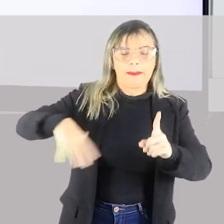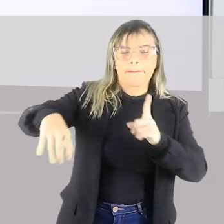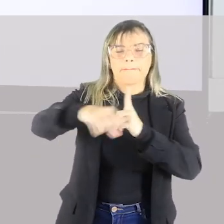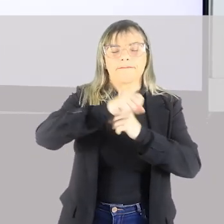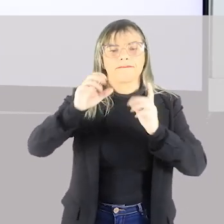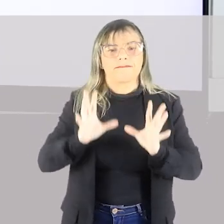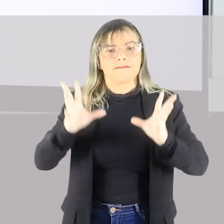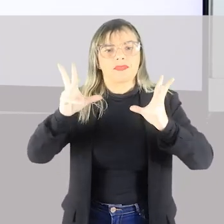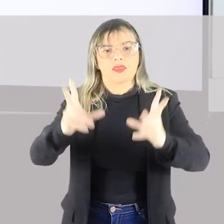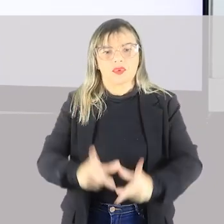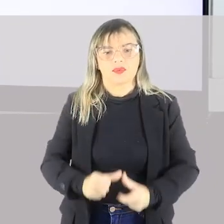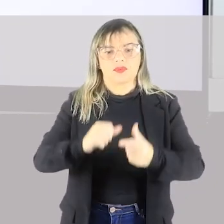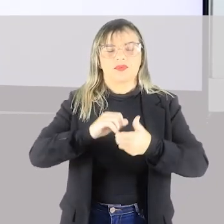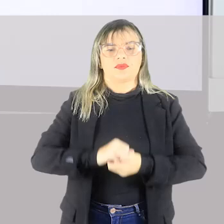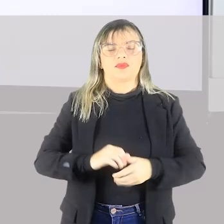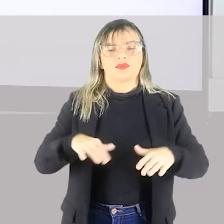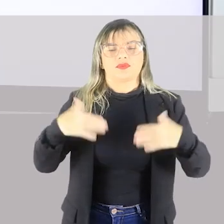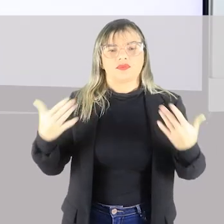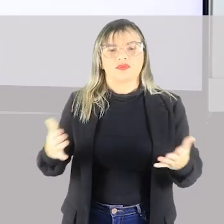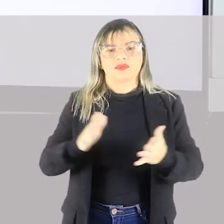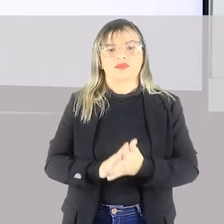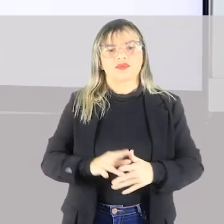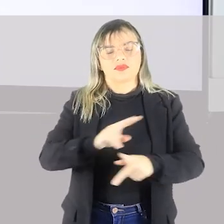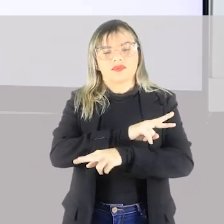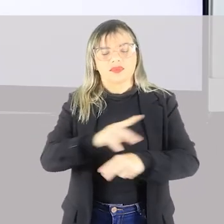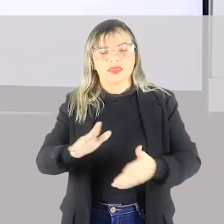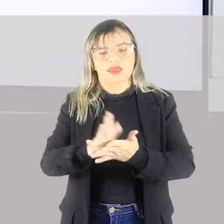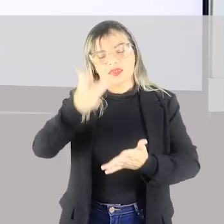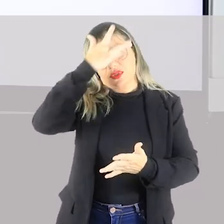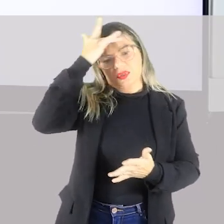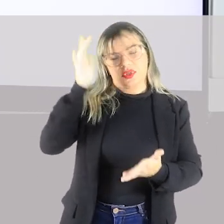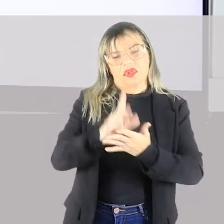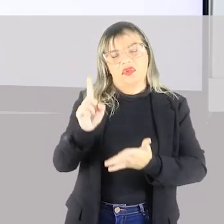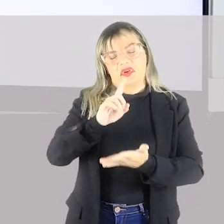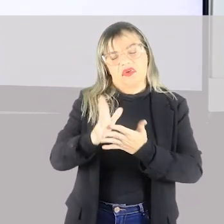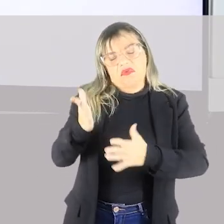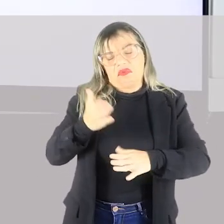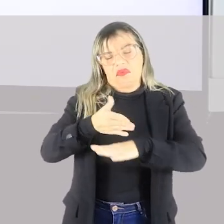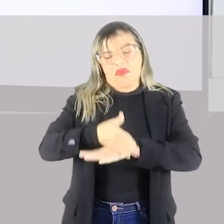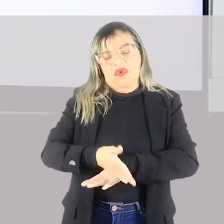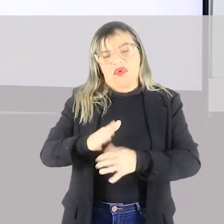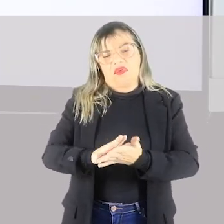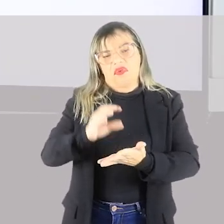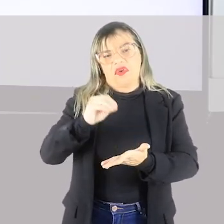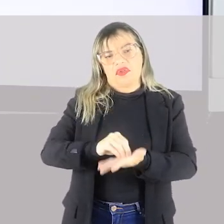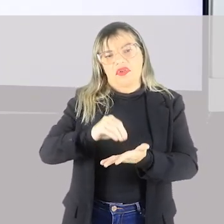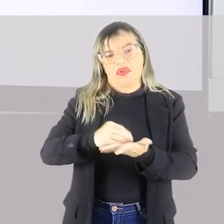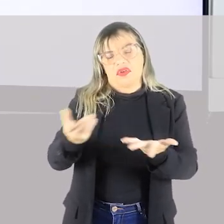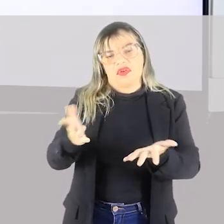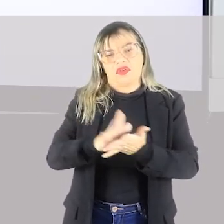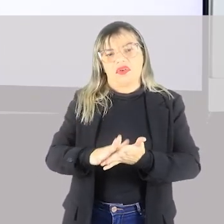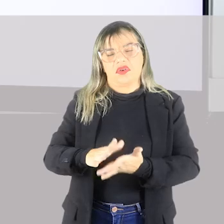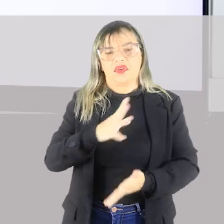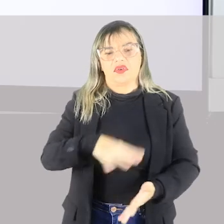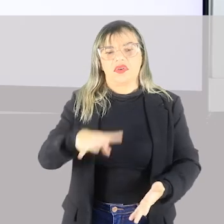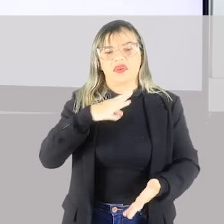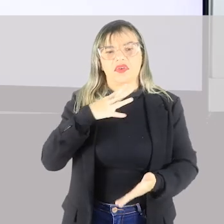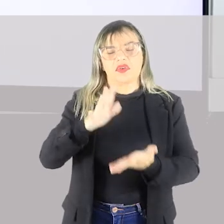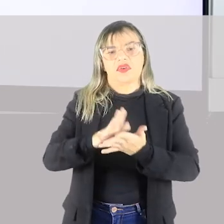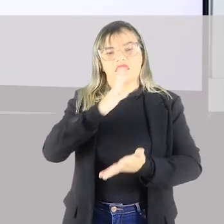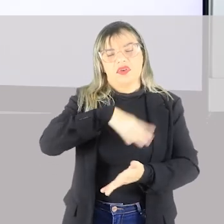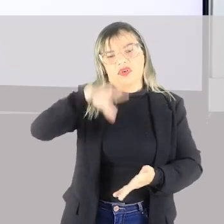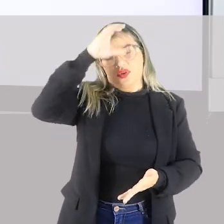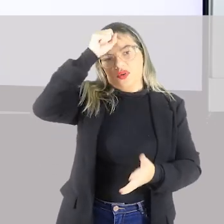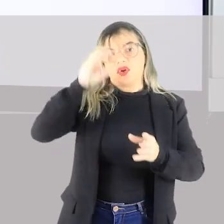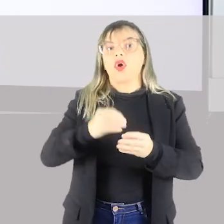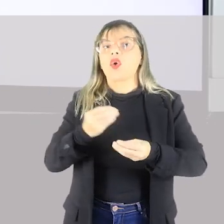geral. Então muita gente às vezes não participa disso por falta de conhecimento. Né? Para ver como o conhecimento é algo